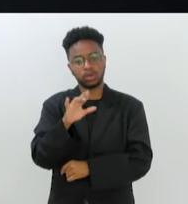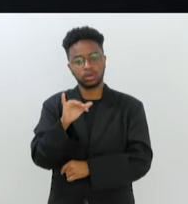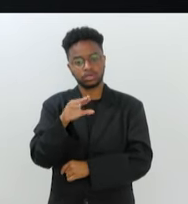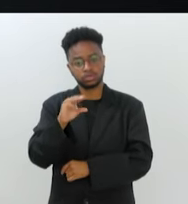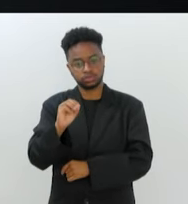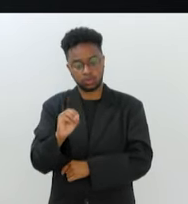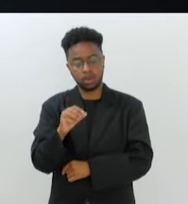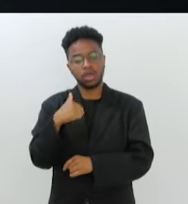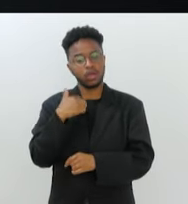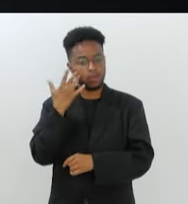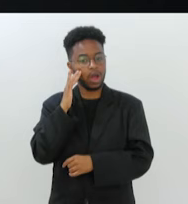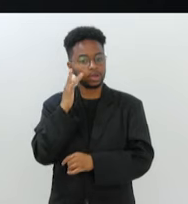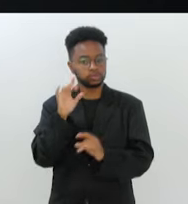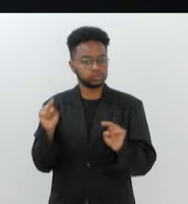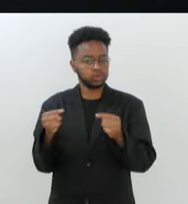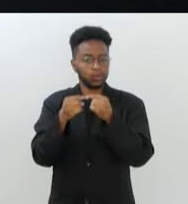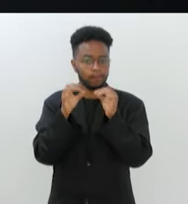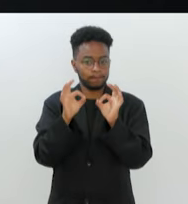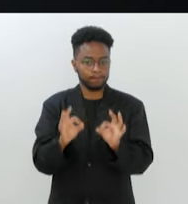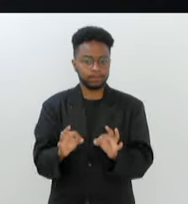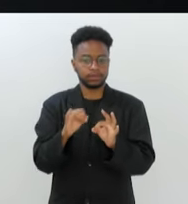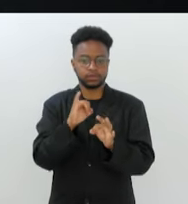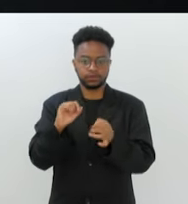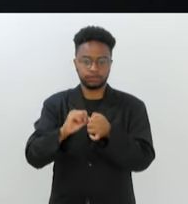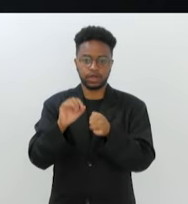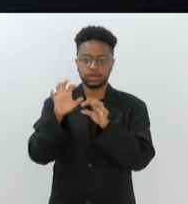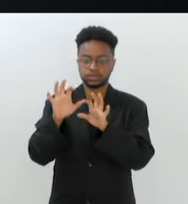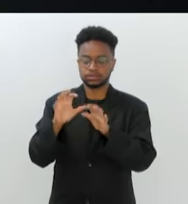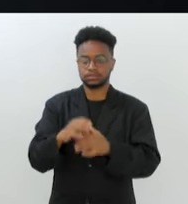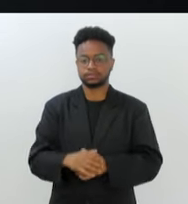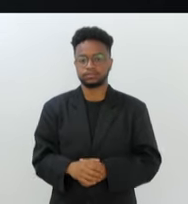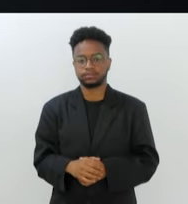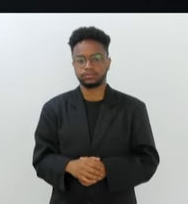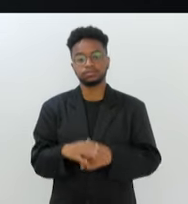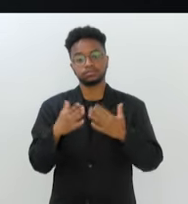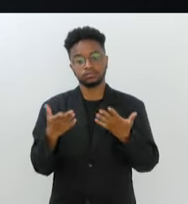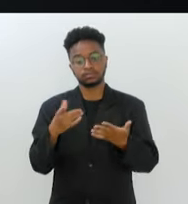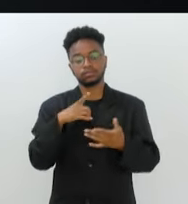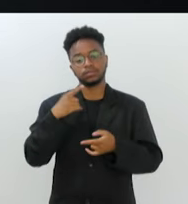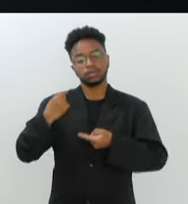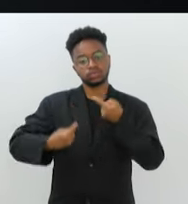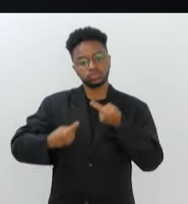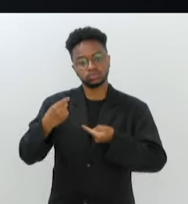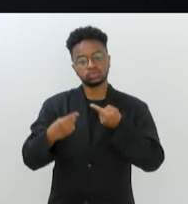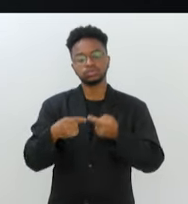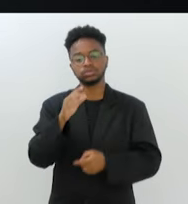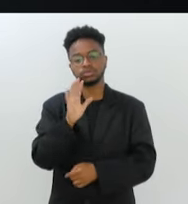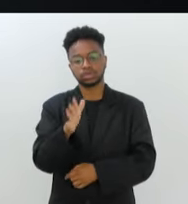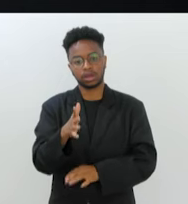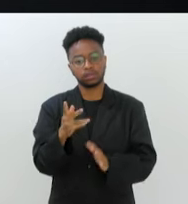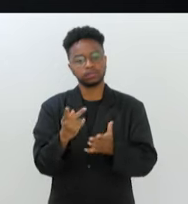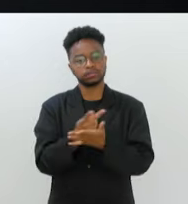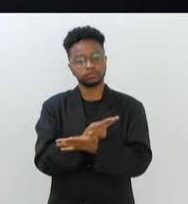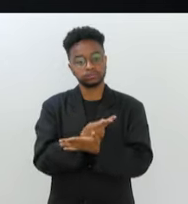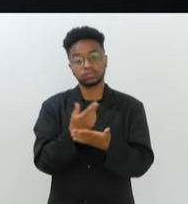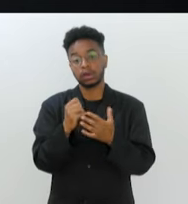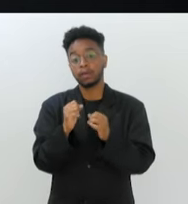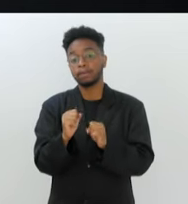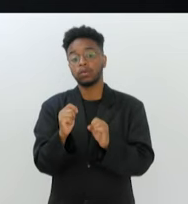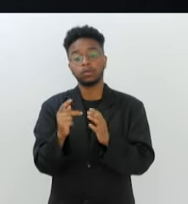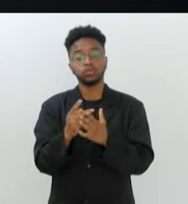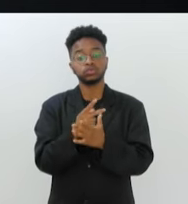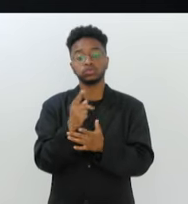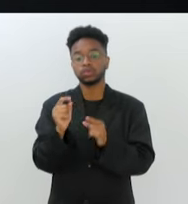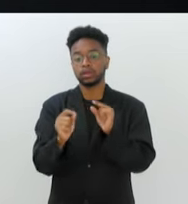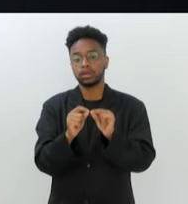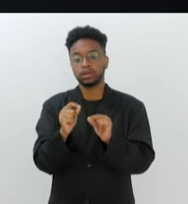considero como uma atitude terrorista você fazer isso. Então, nós tivemos esse debate, fizemos esse debate, o que pode ser feito